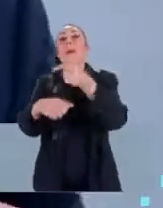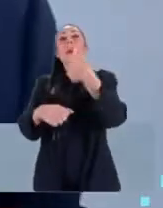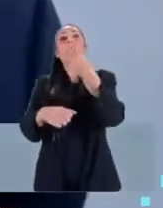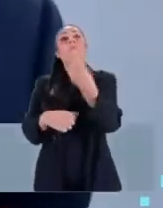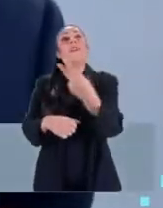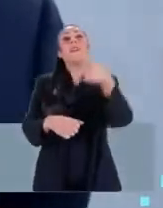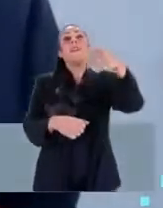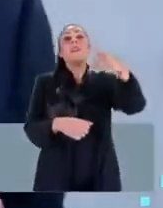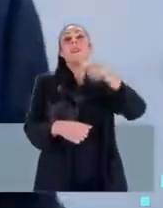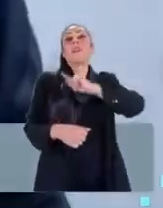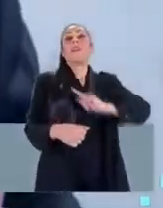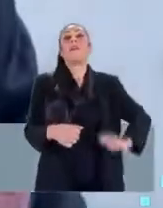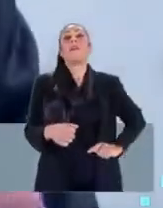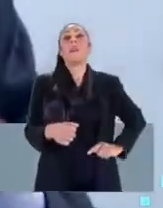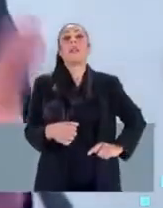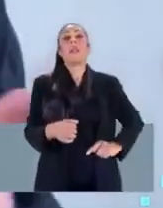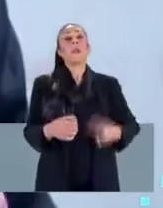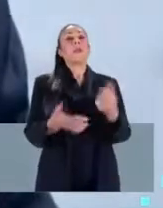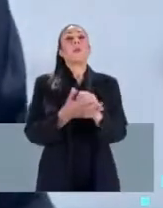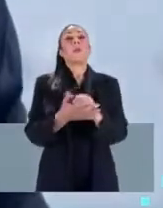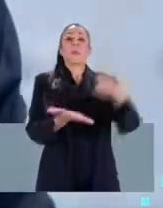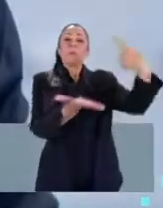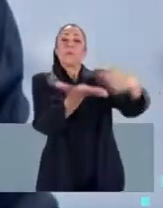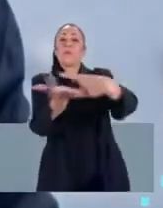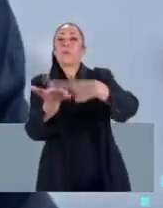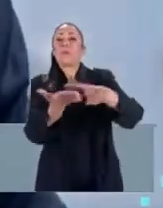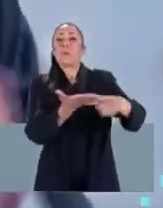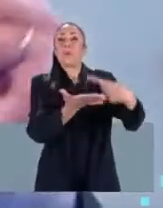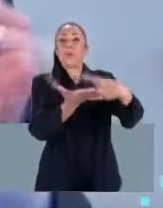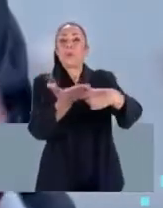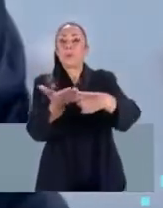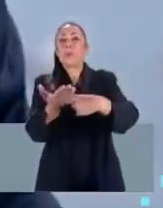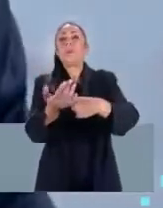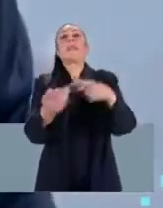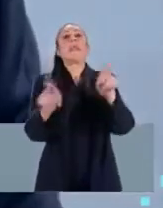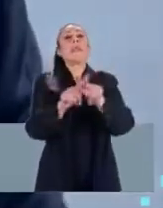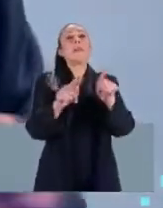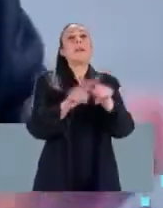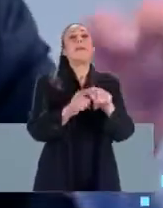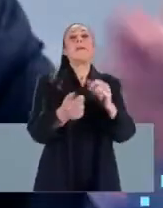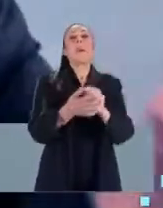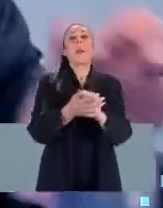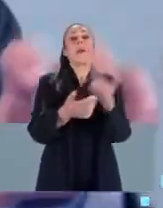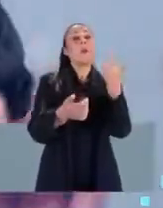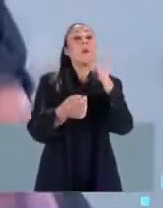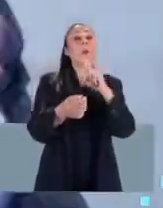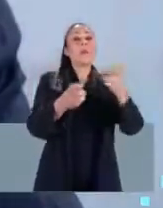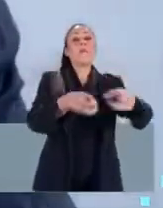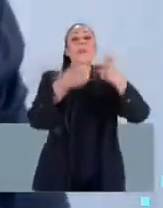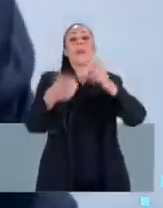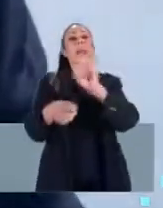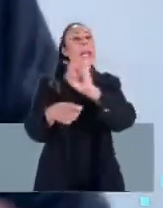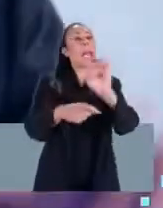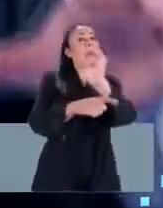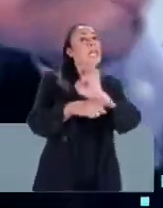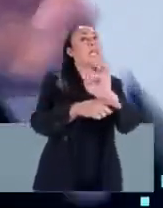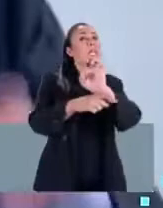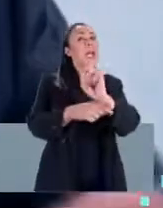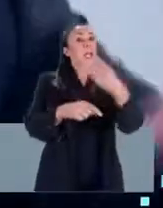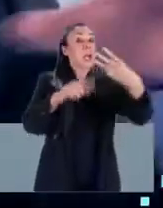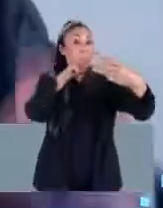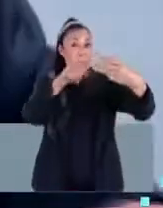27 governadores para a gente repactuar o antifederatismo e para que a gente possa ver em cada estado as